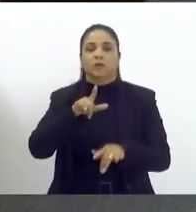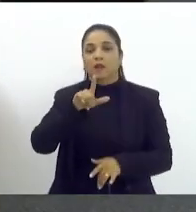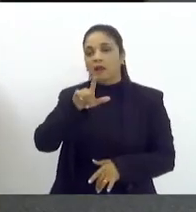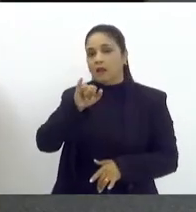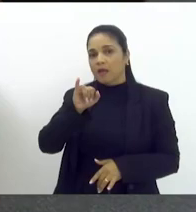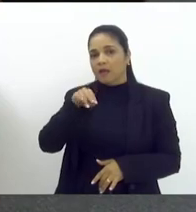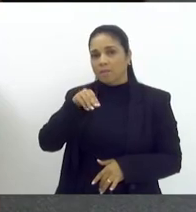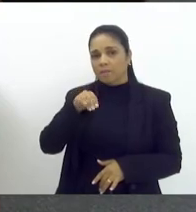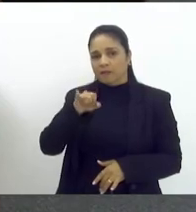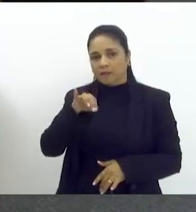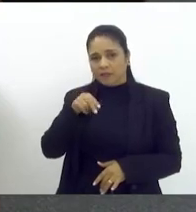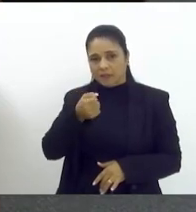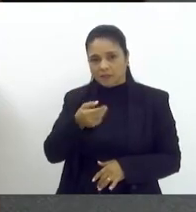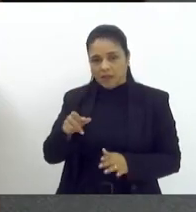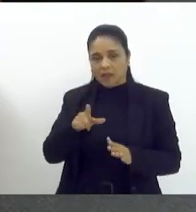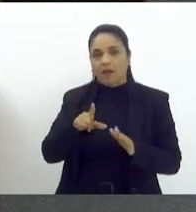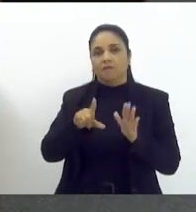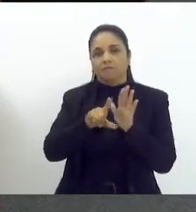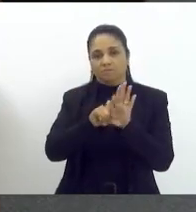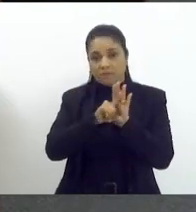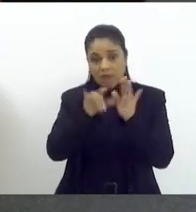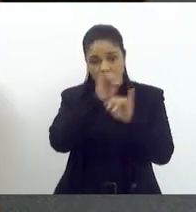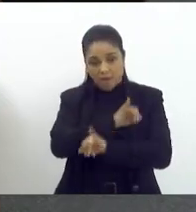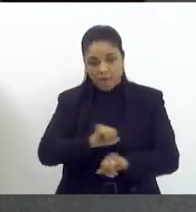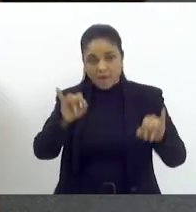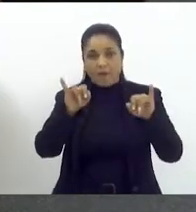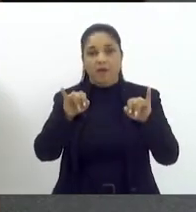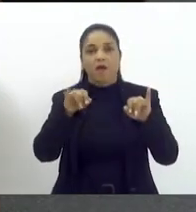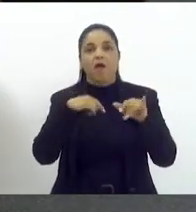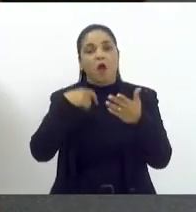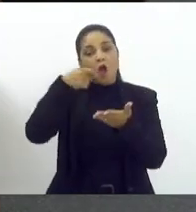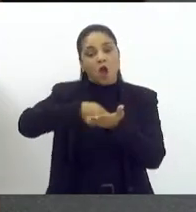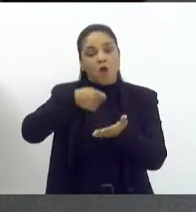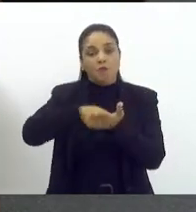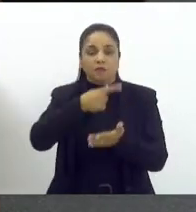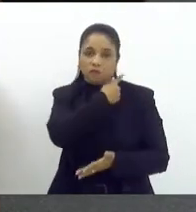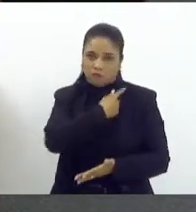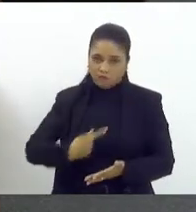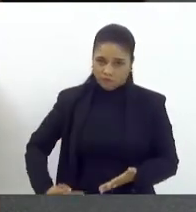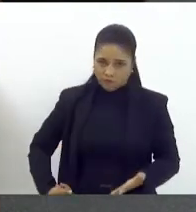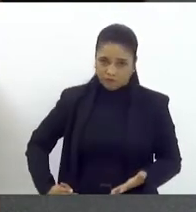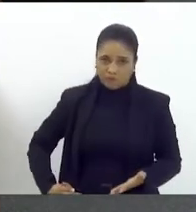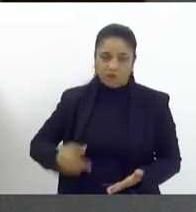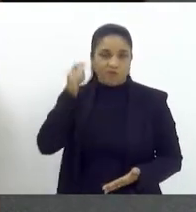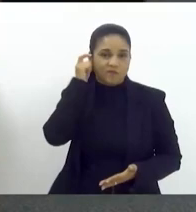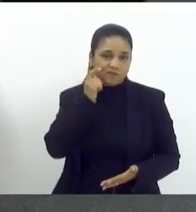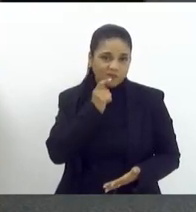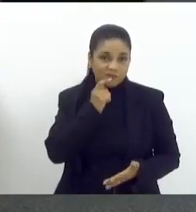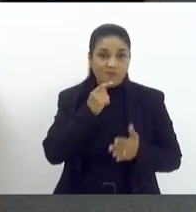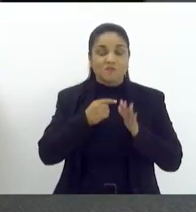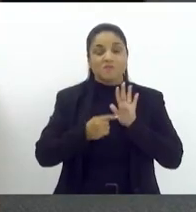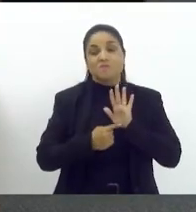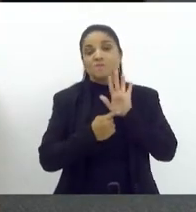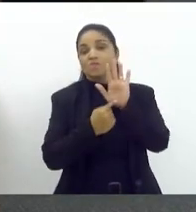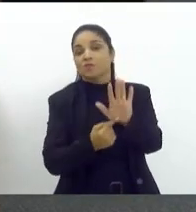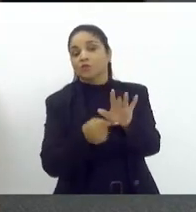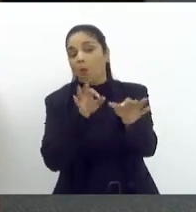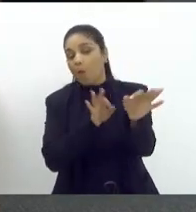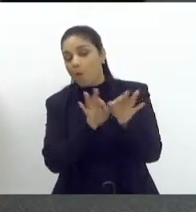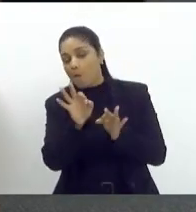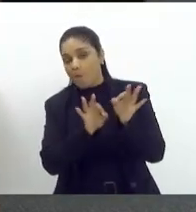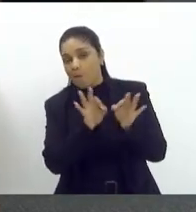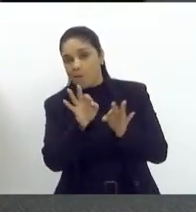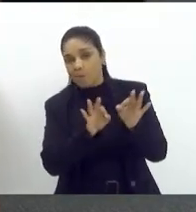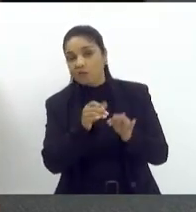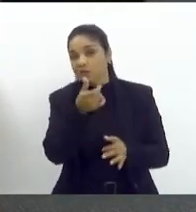foi expedida no início dessa semana obrigando ao governo Cláudio Castro apresentar um plano em até